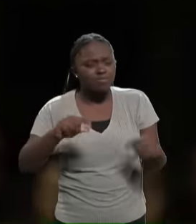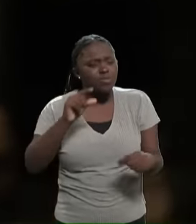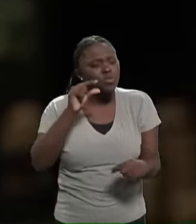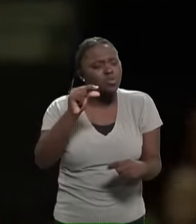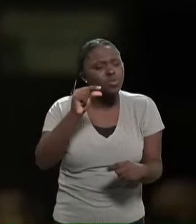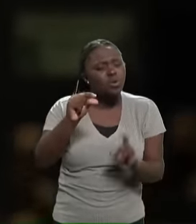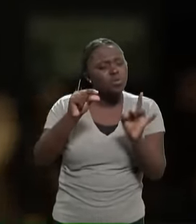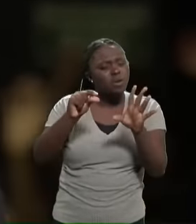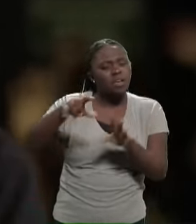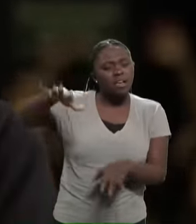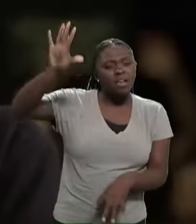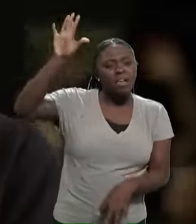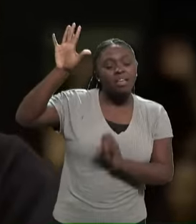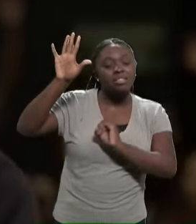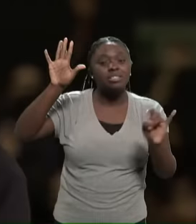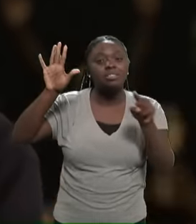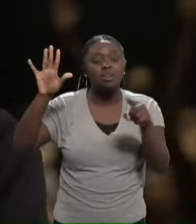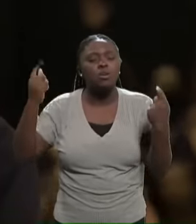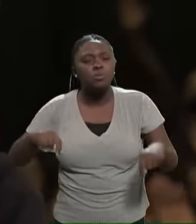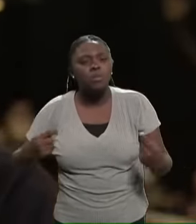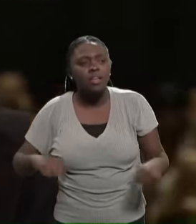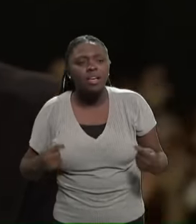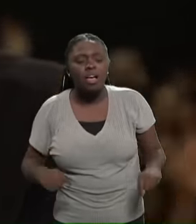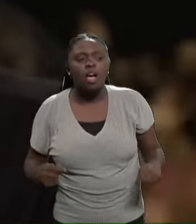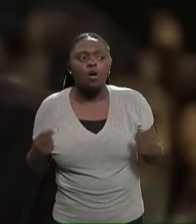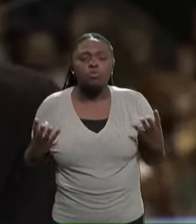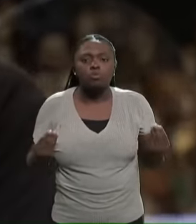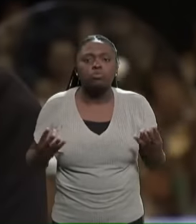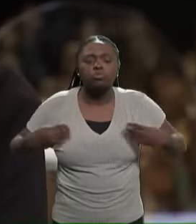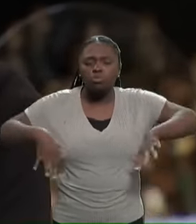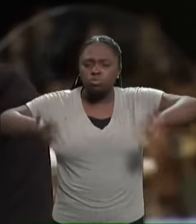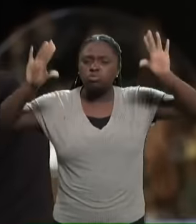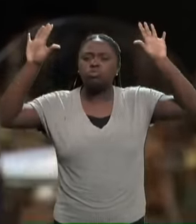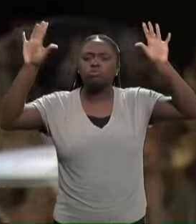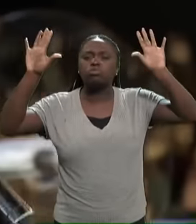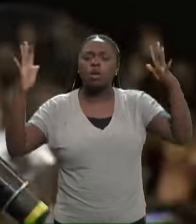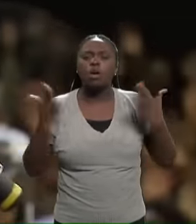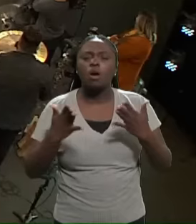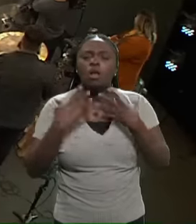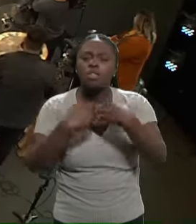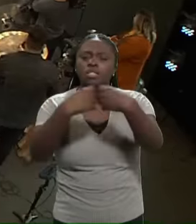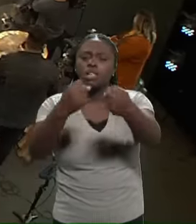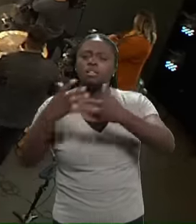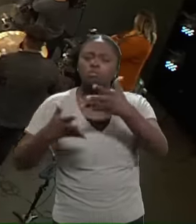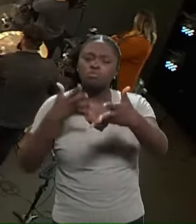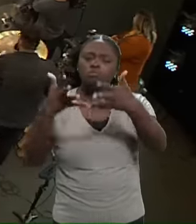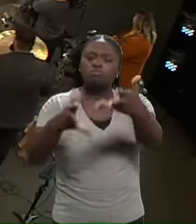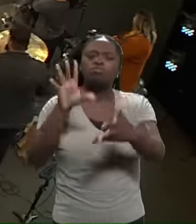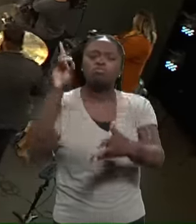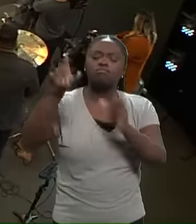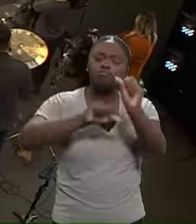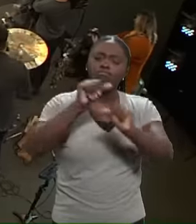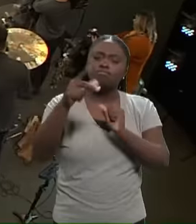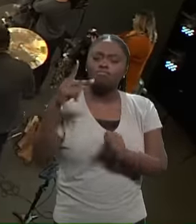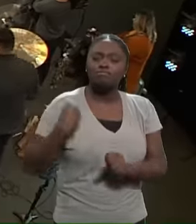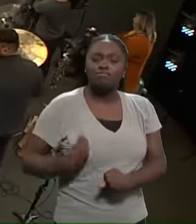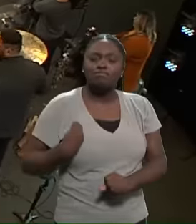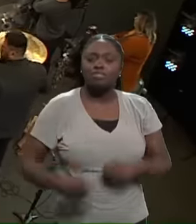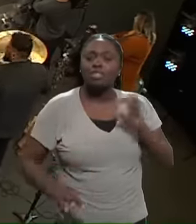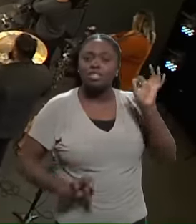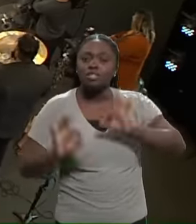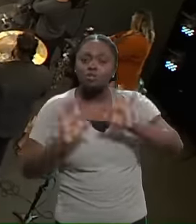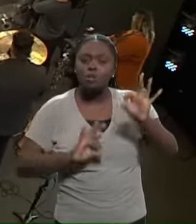una mano. Si você precisa mucho, levanta sus dos manos. Ahora, si esta palabra va a virar la llave en tu vida, se prepara para correr,